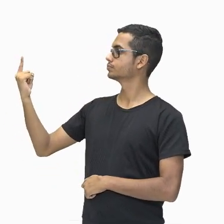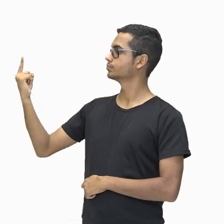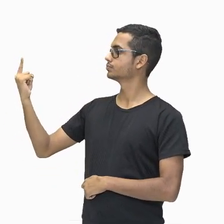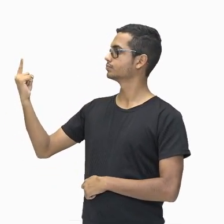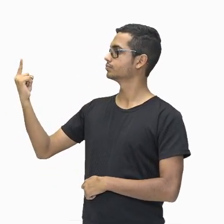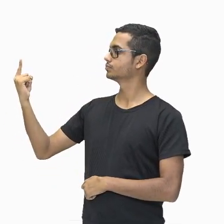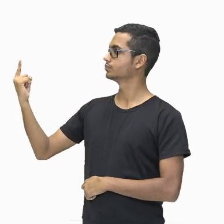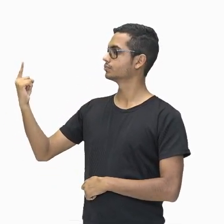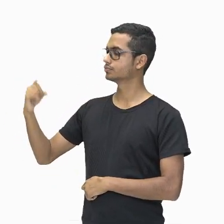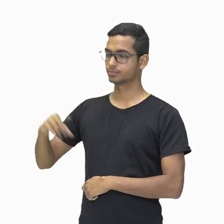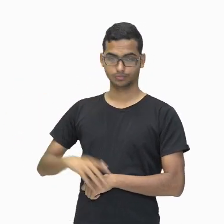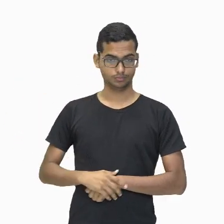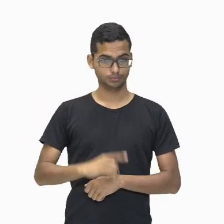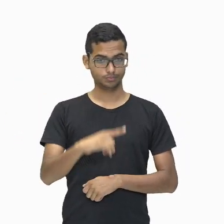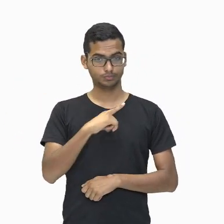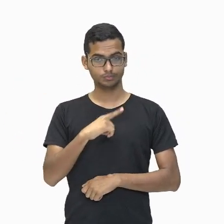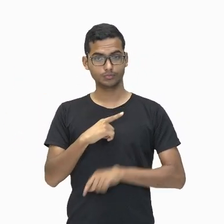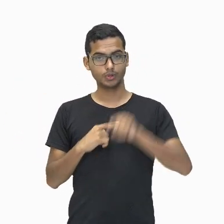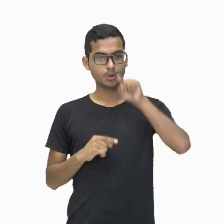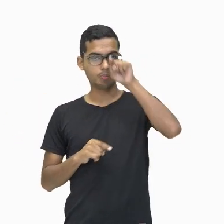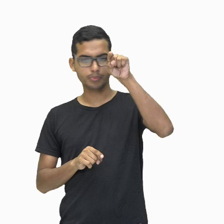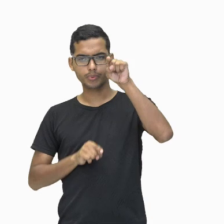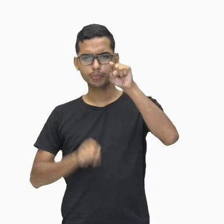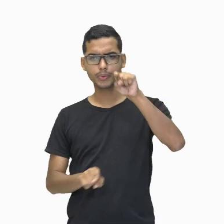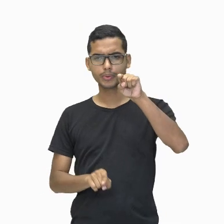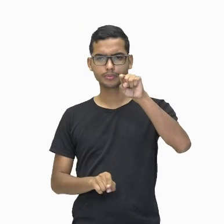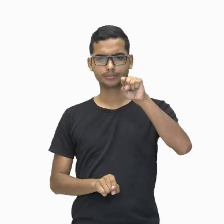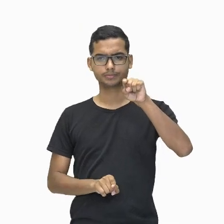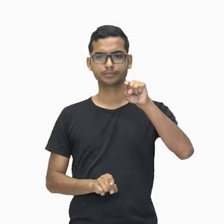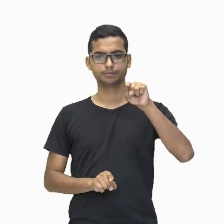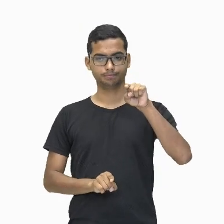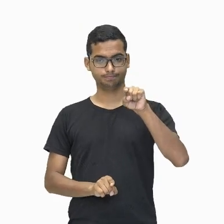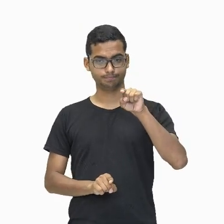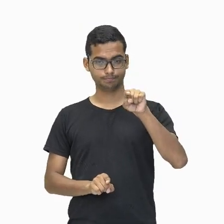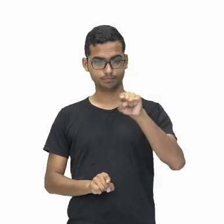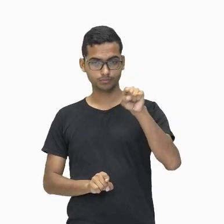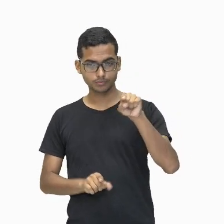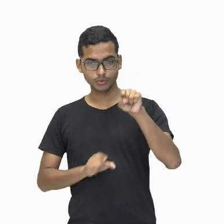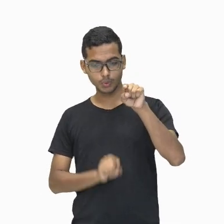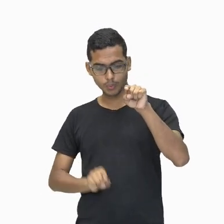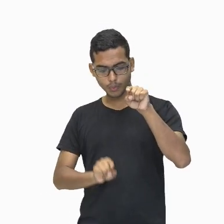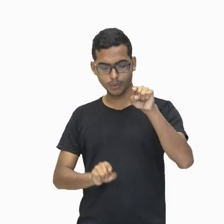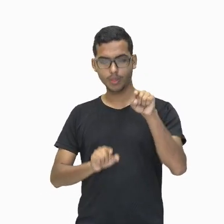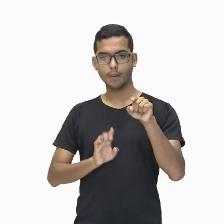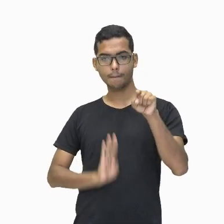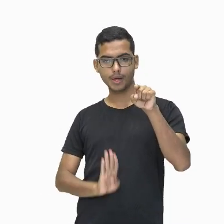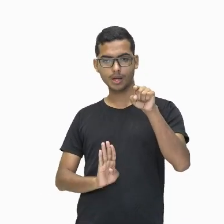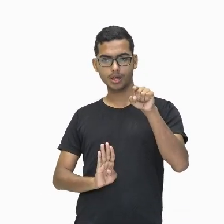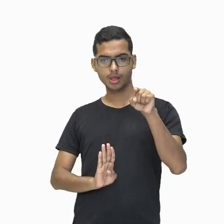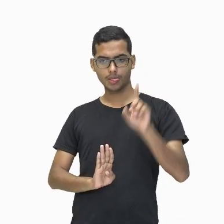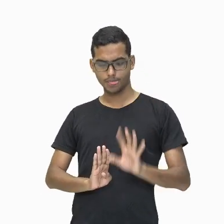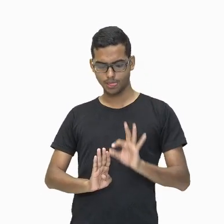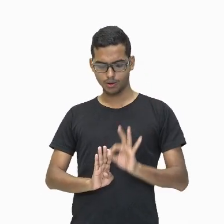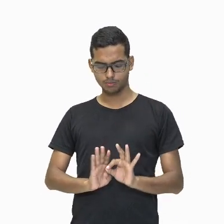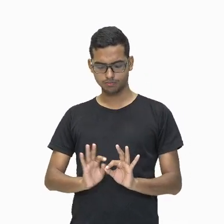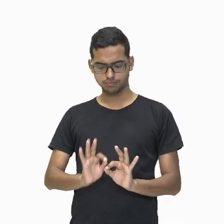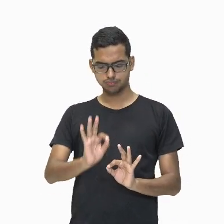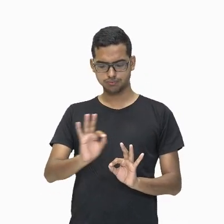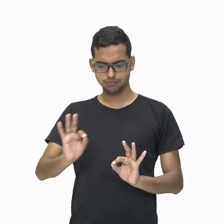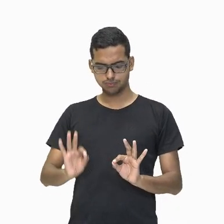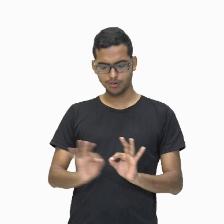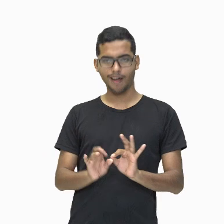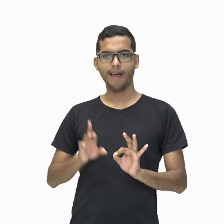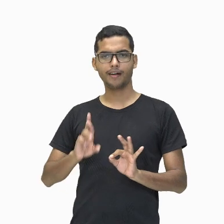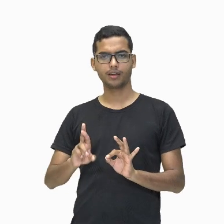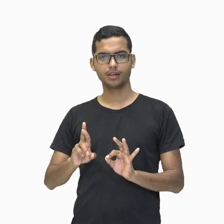dois pontos, né? Um ponto sobre a reta R, que é o ponto B, tá? E